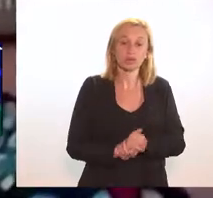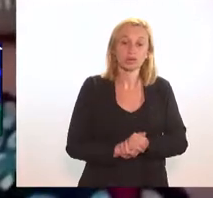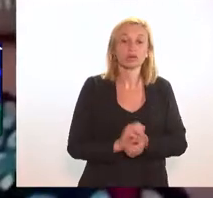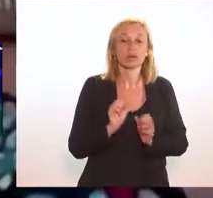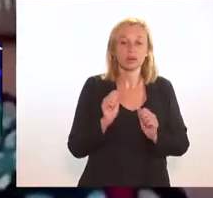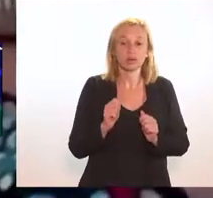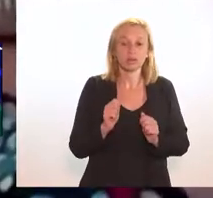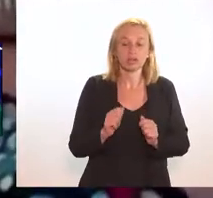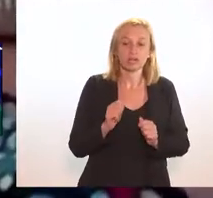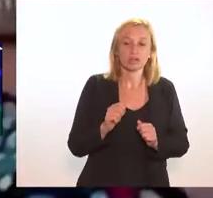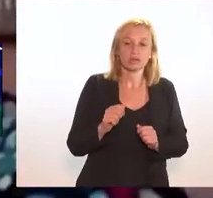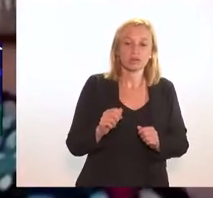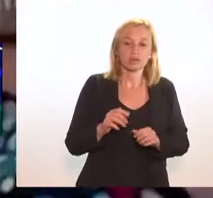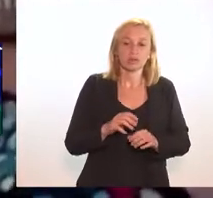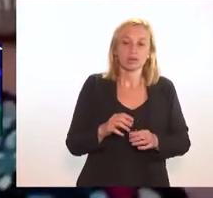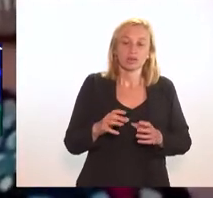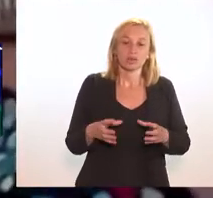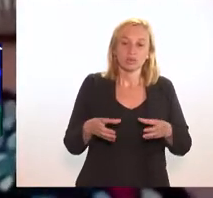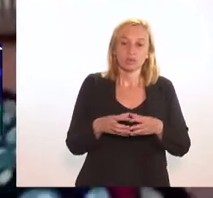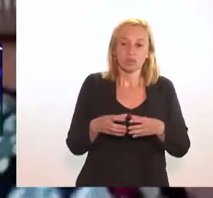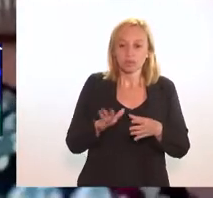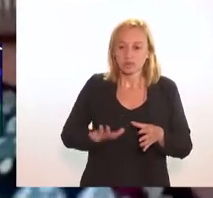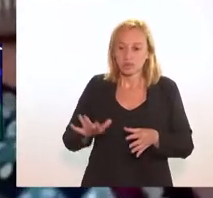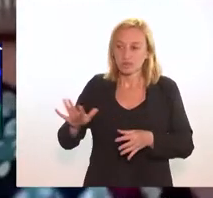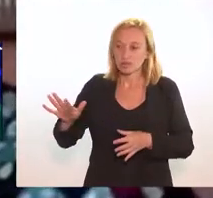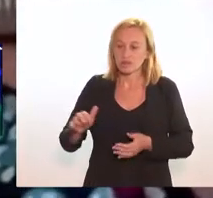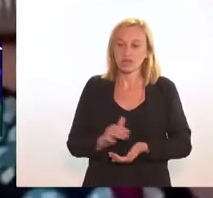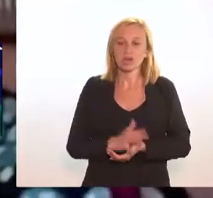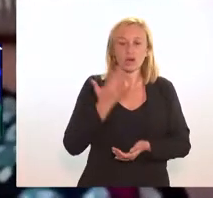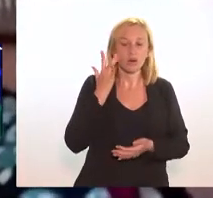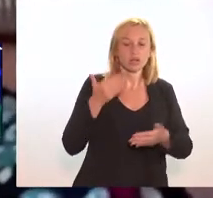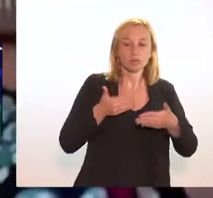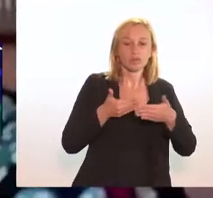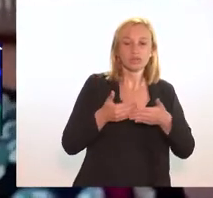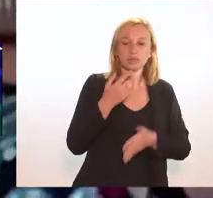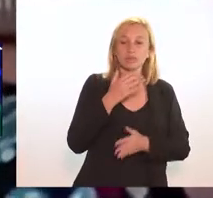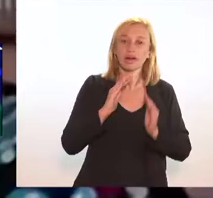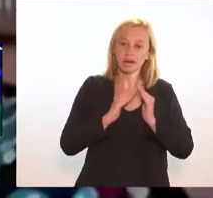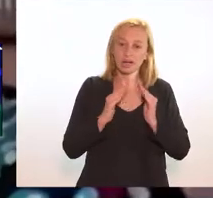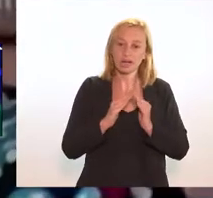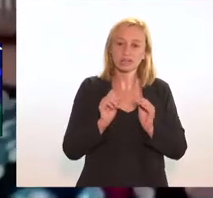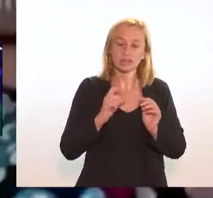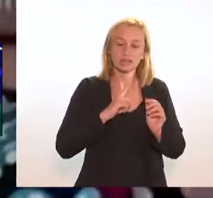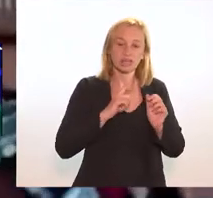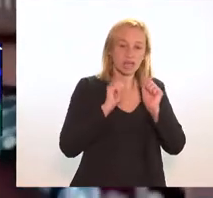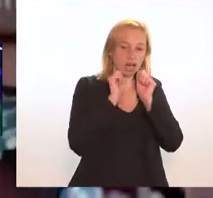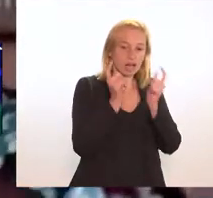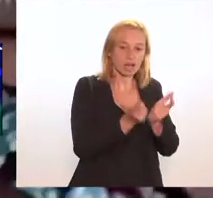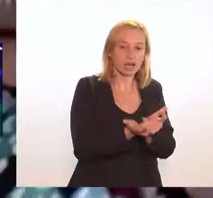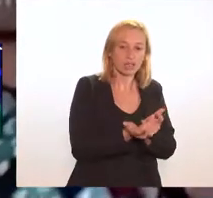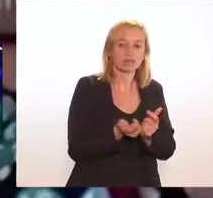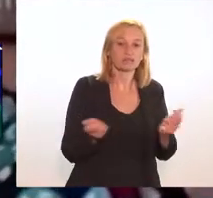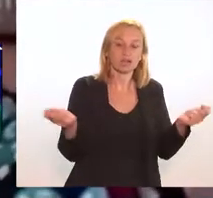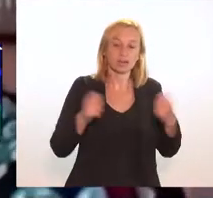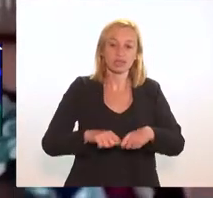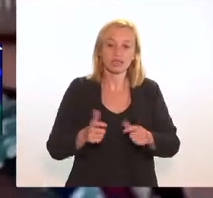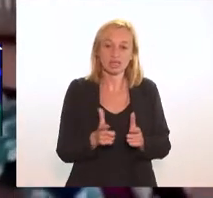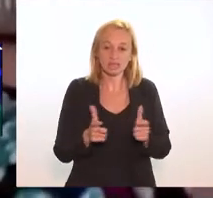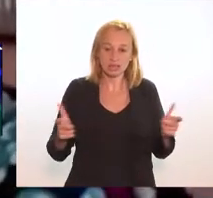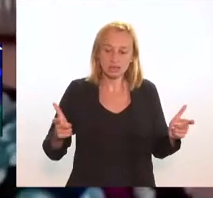fazendo com os coletivos e coletivas da favela. Eu acho que isso aproxima a casa, a gente tem a ELERJ, que tem uma